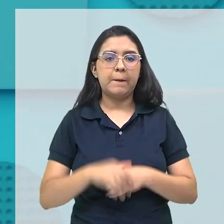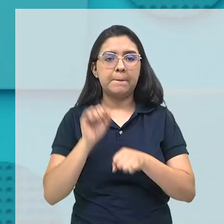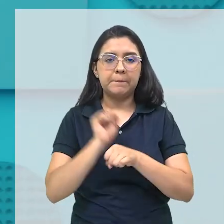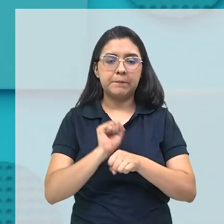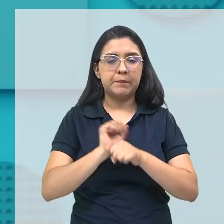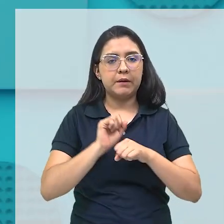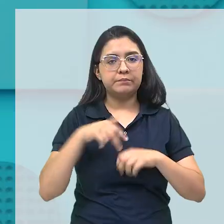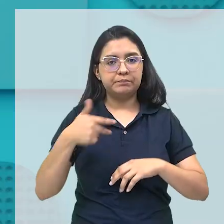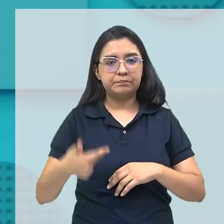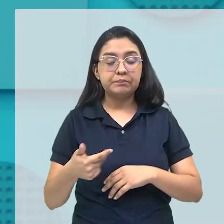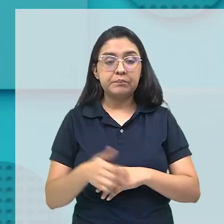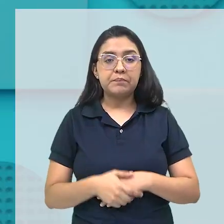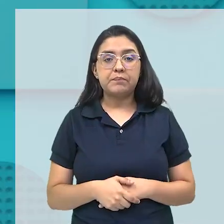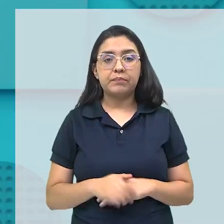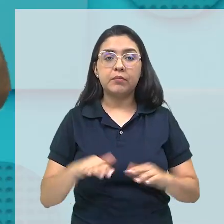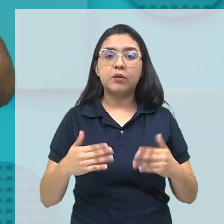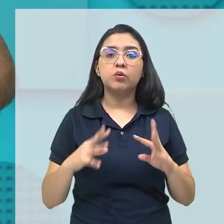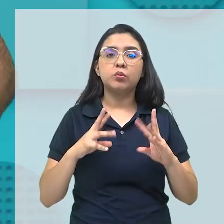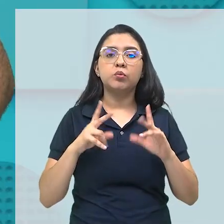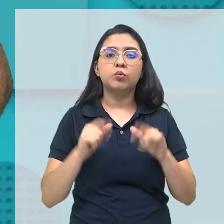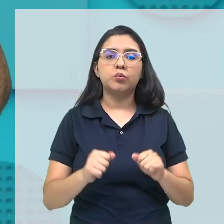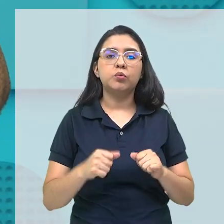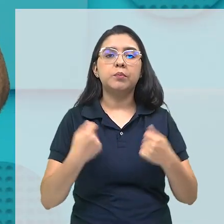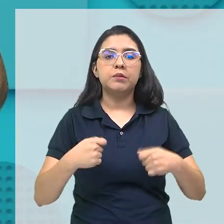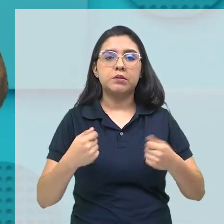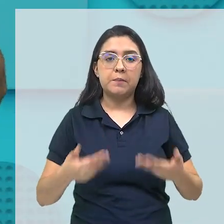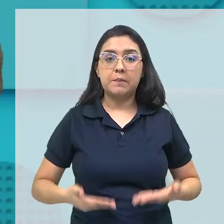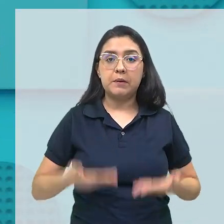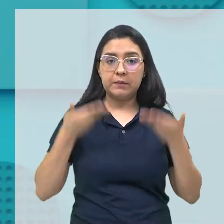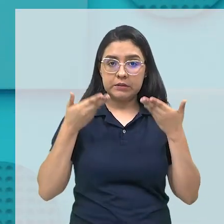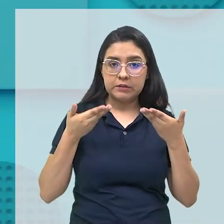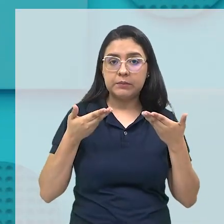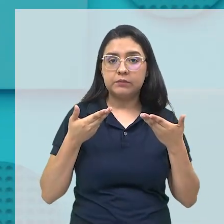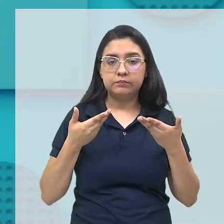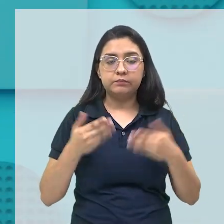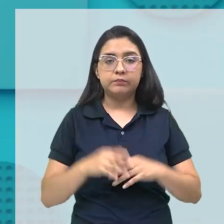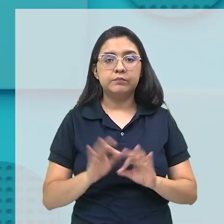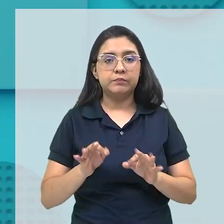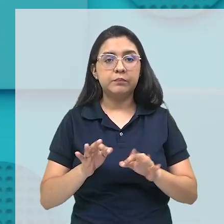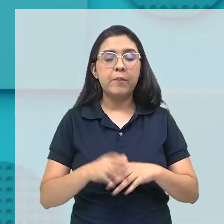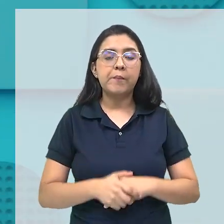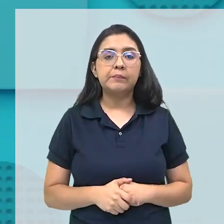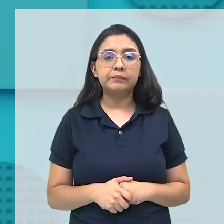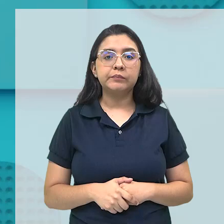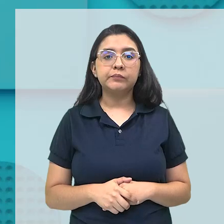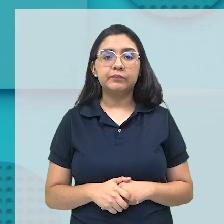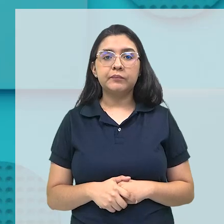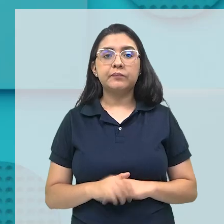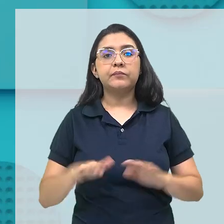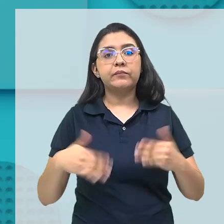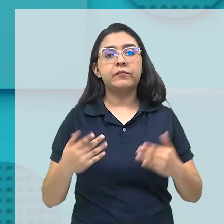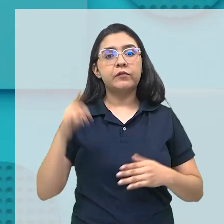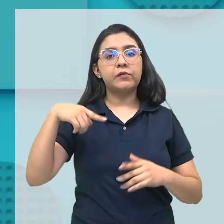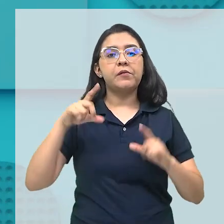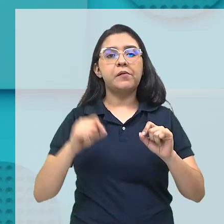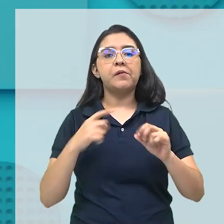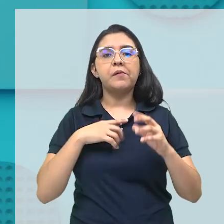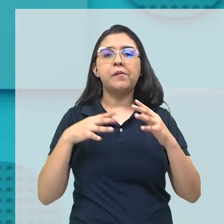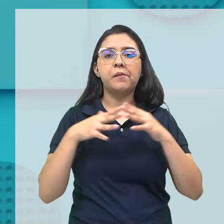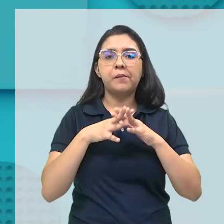ele caísse desequilibrado. Então, tudo tem que ser feito da cintura para cima. Essa é a